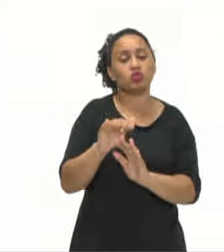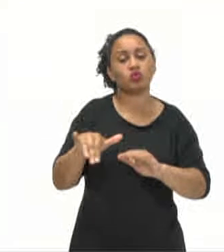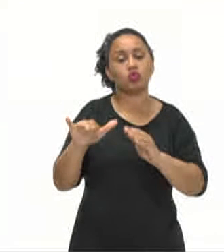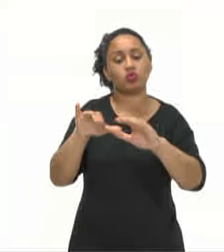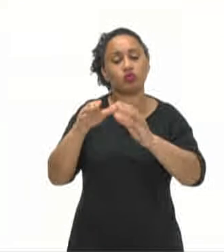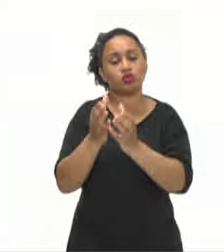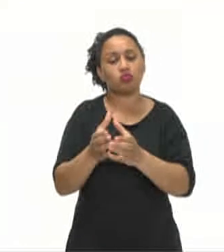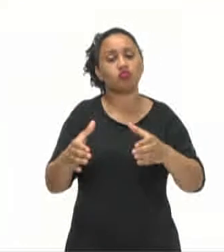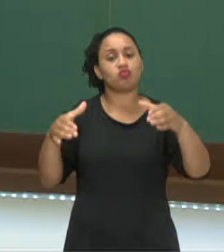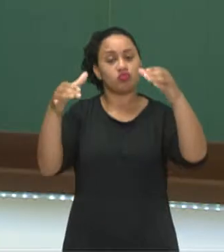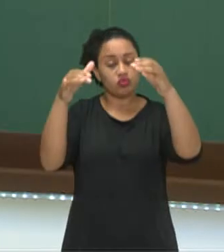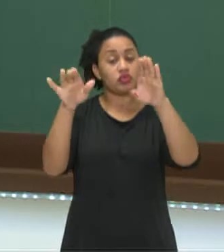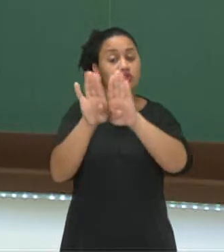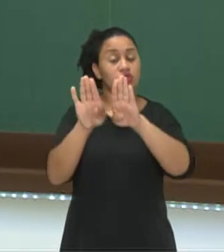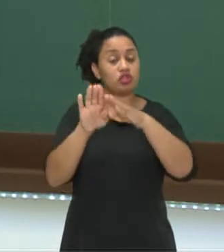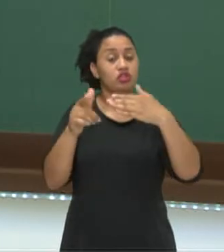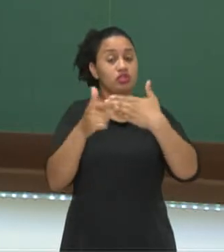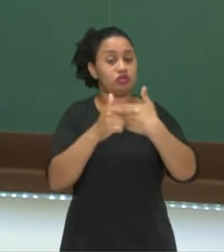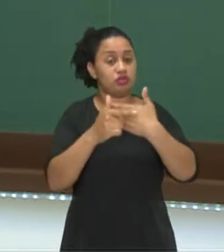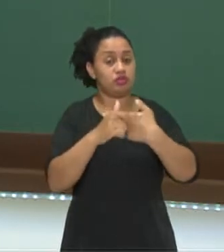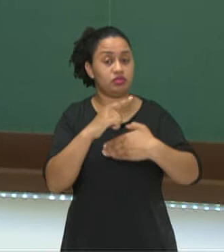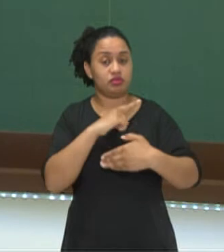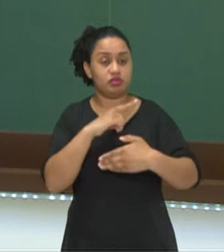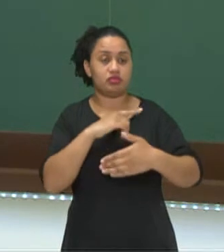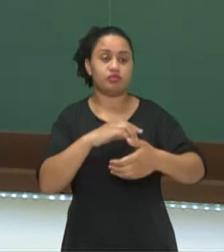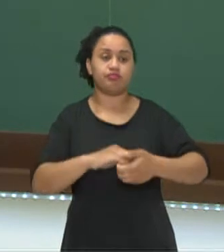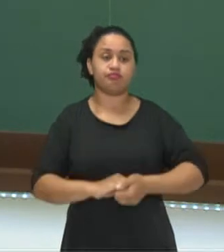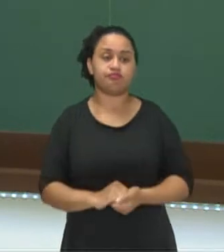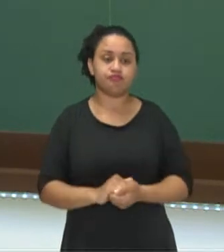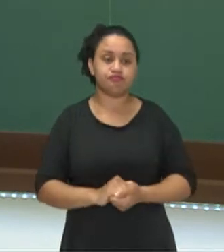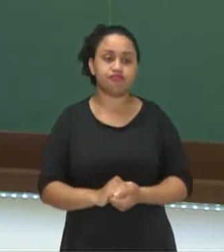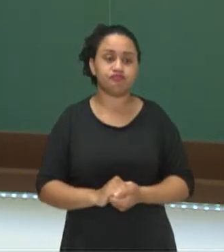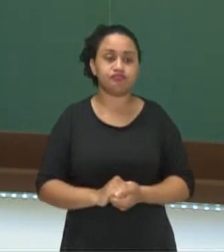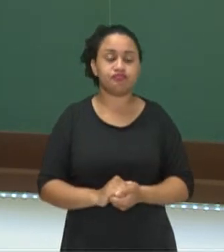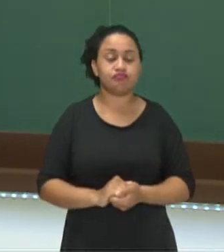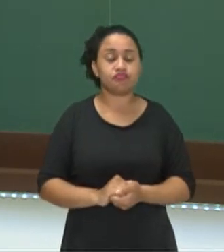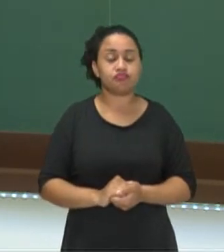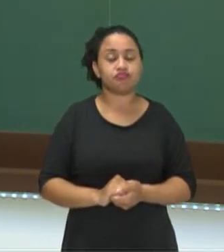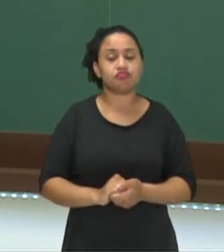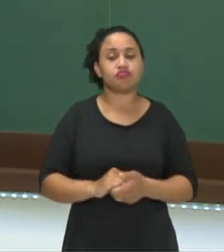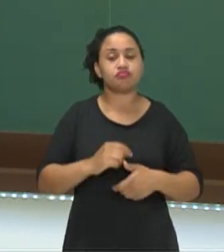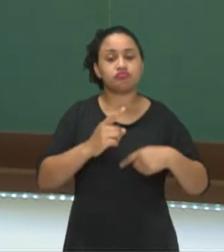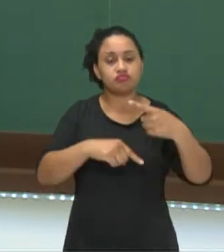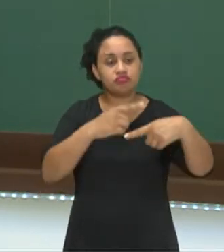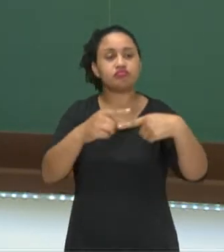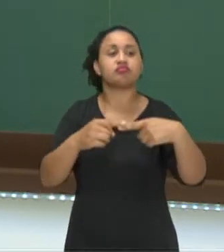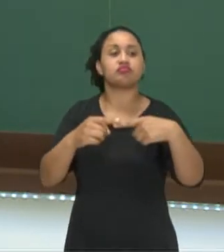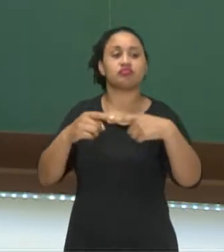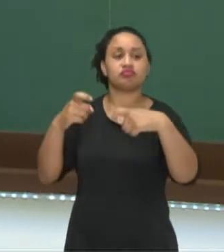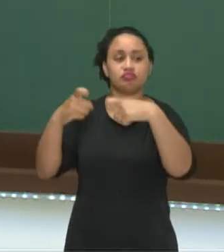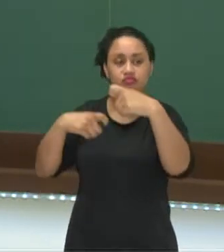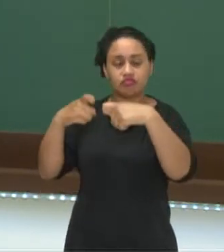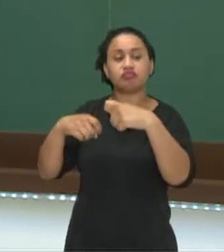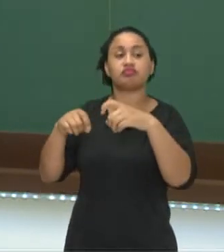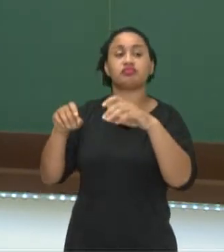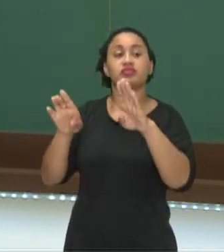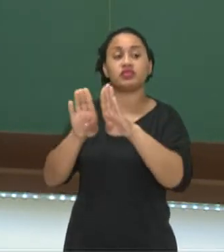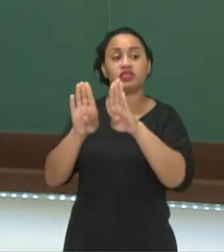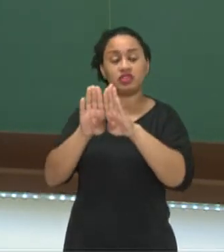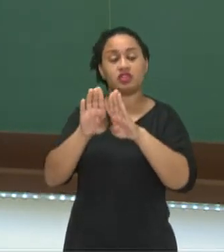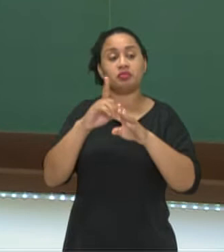esponja, essa também é uma função delas, tá? A reprodução sexuada, então, também envolve